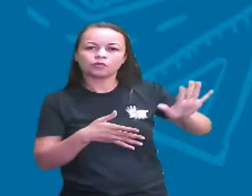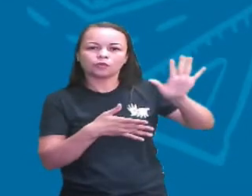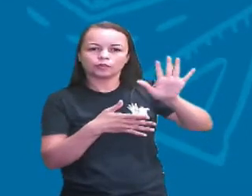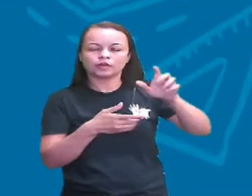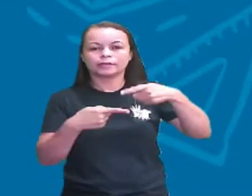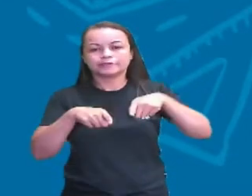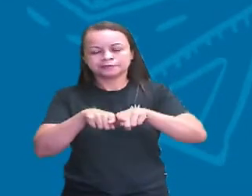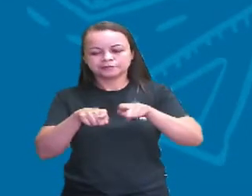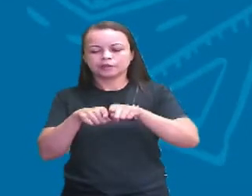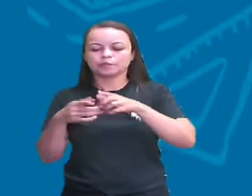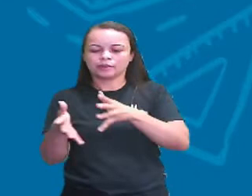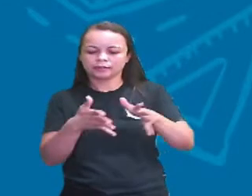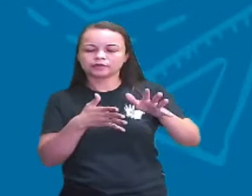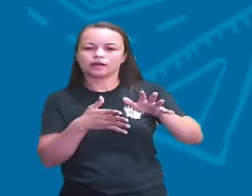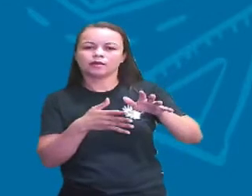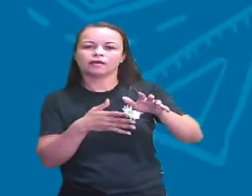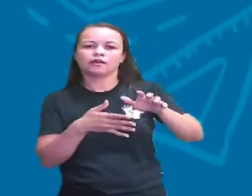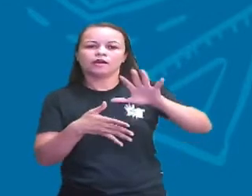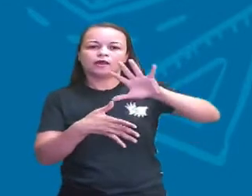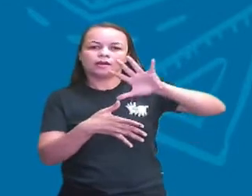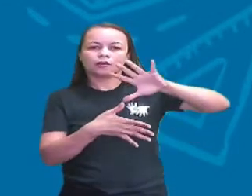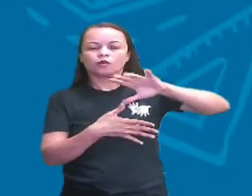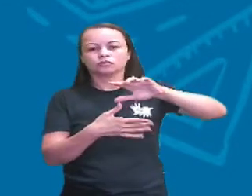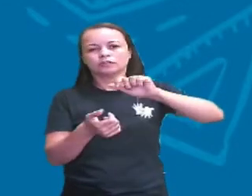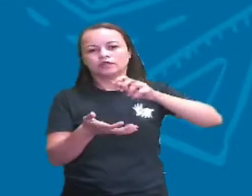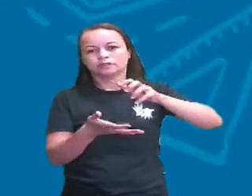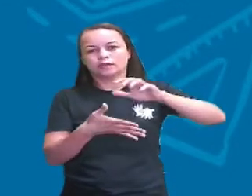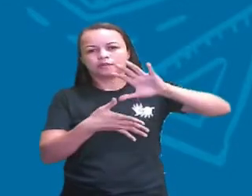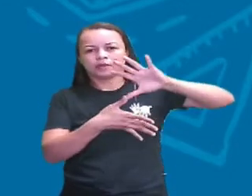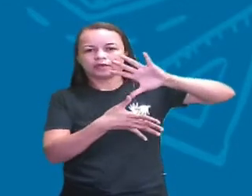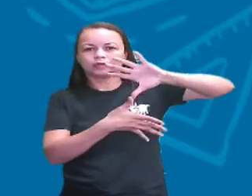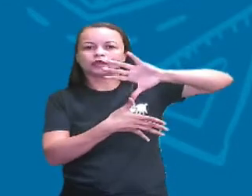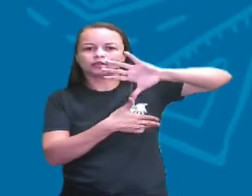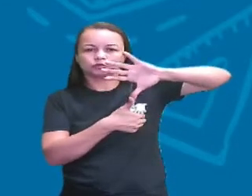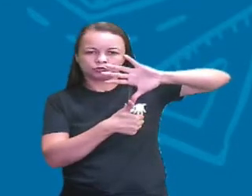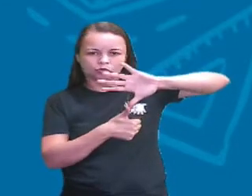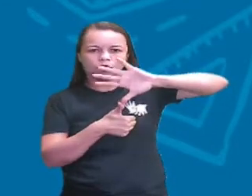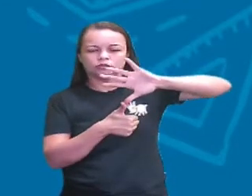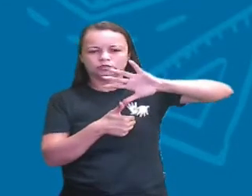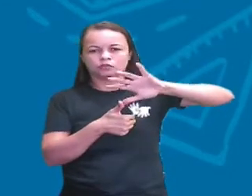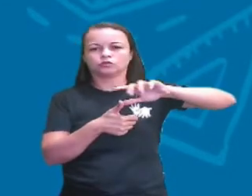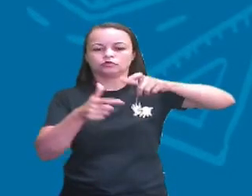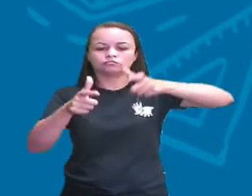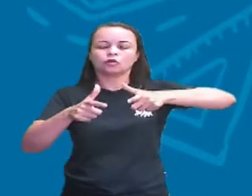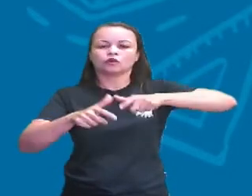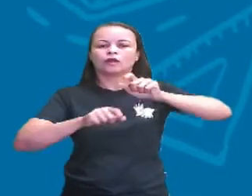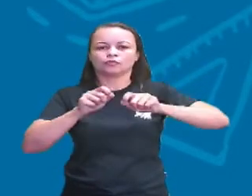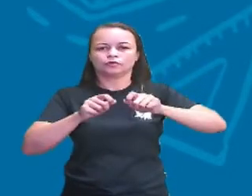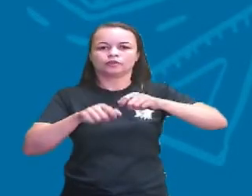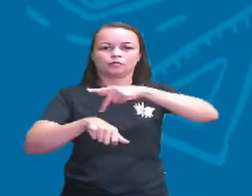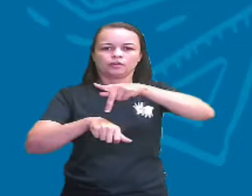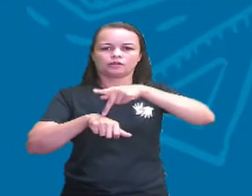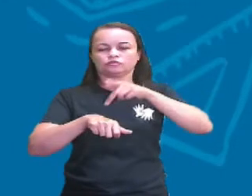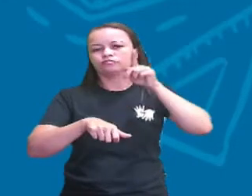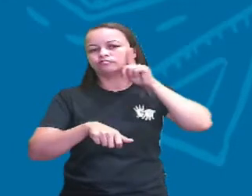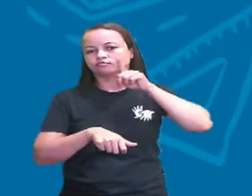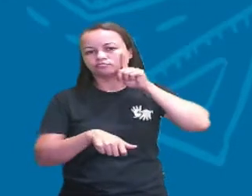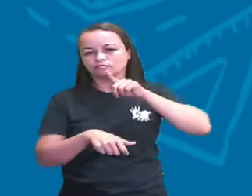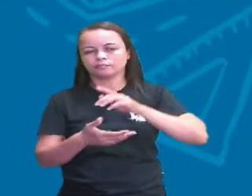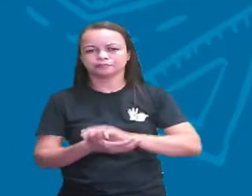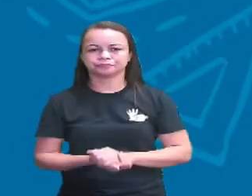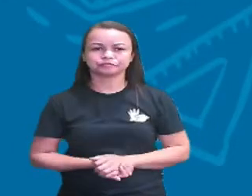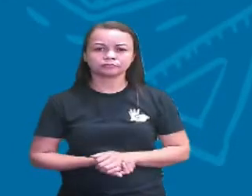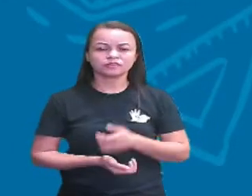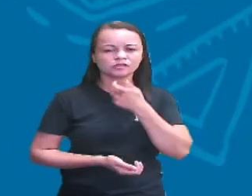da América do Norte, onde se localiza os Estados Unidos. Tá? Não é por acaso. Acontece que